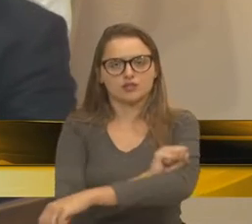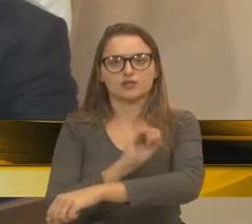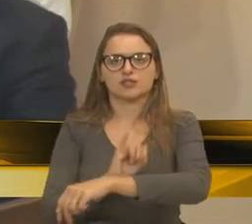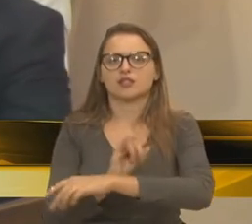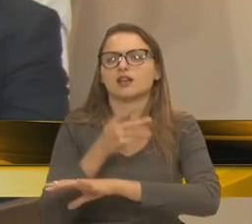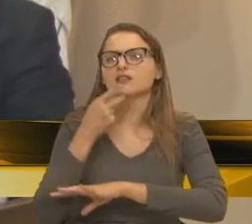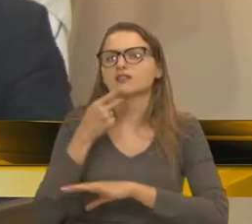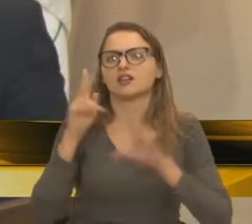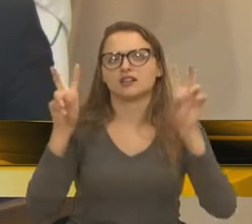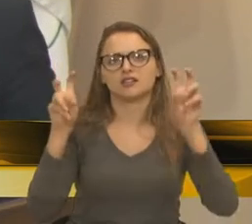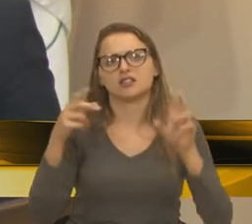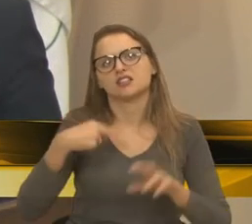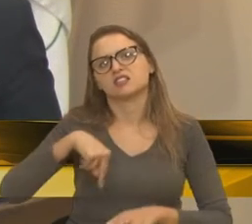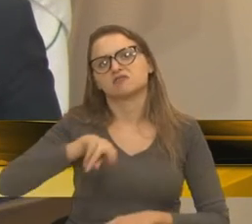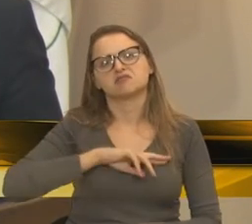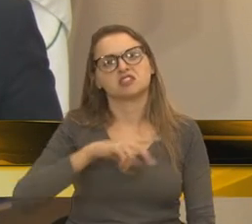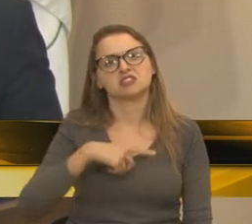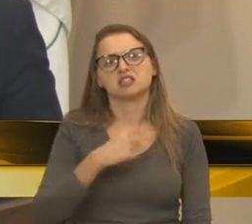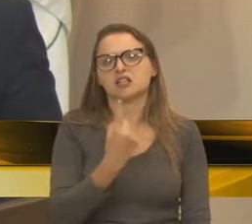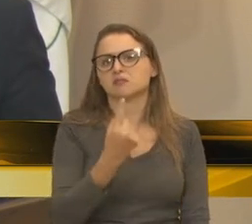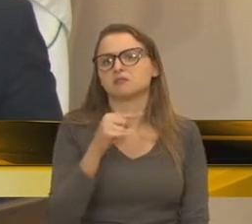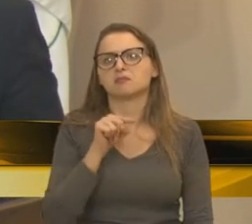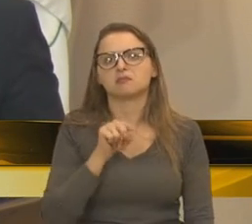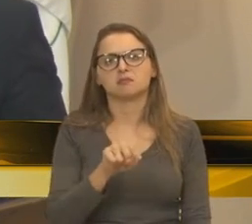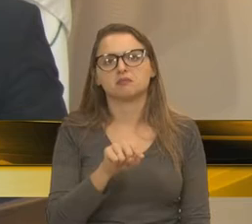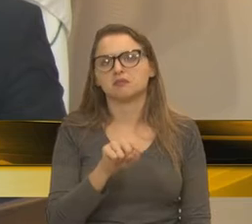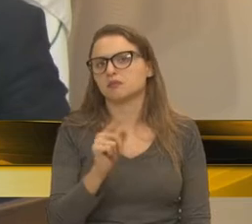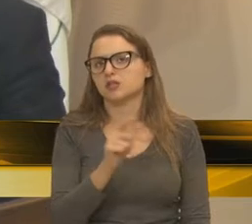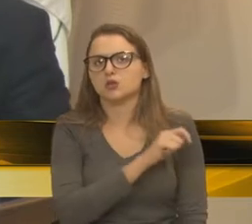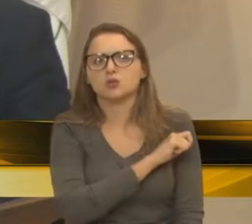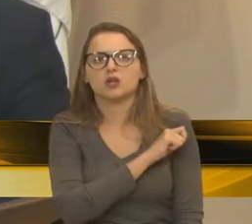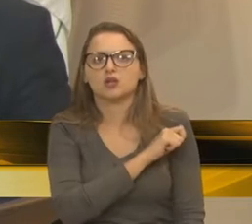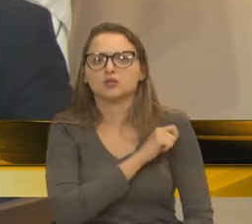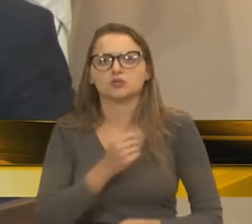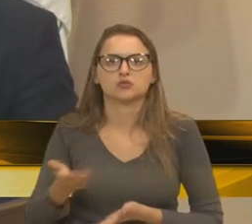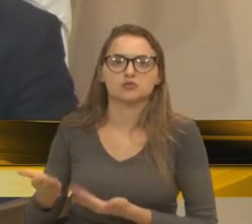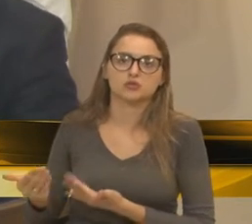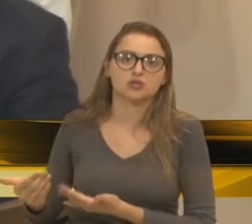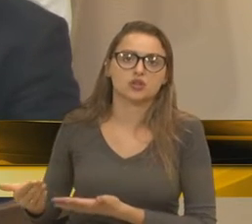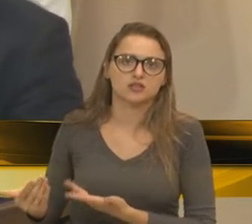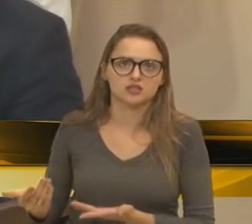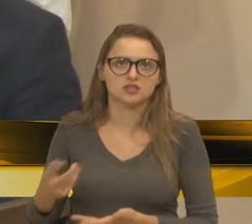seguinte, nós temos 1.000 e poucos estudantes lá, menores, jovens,